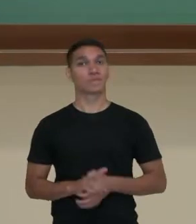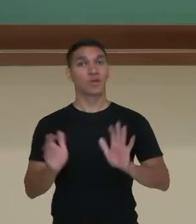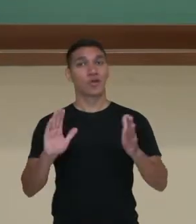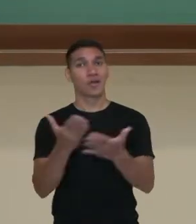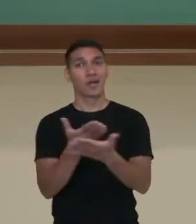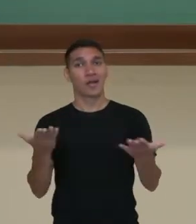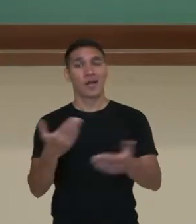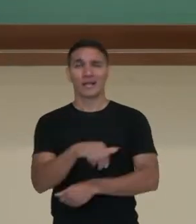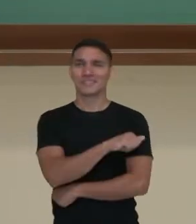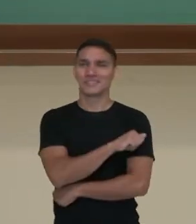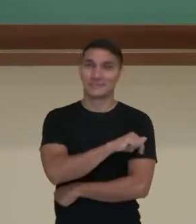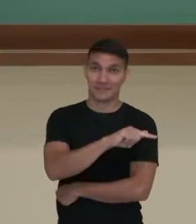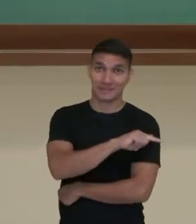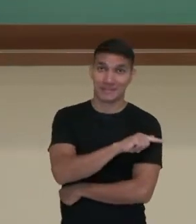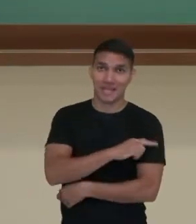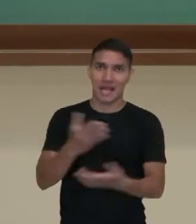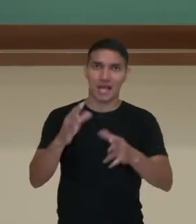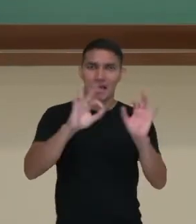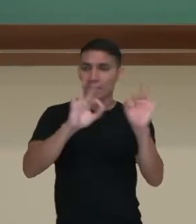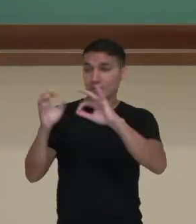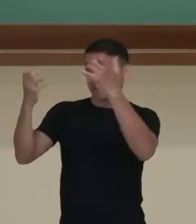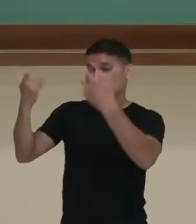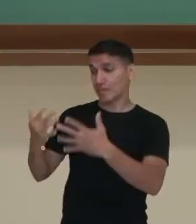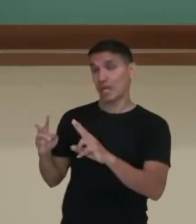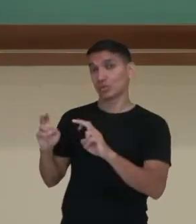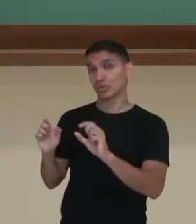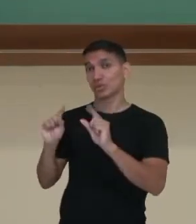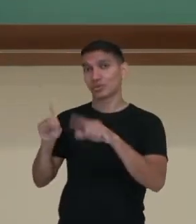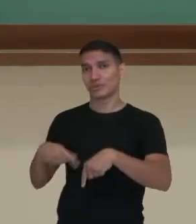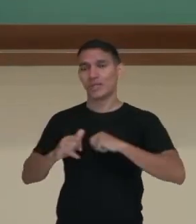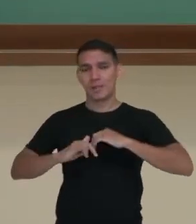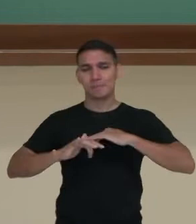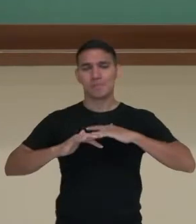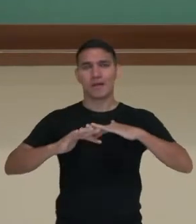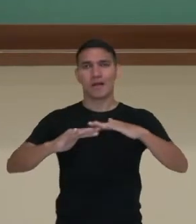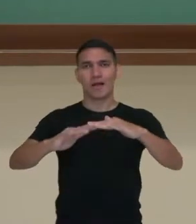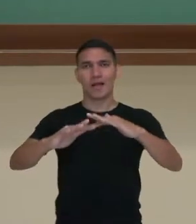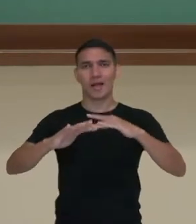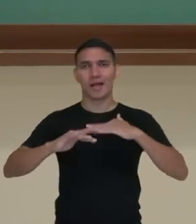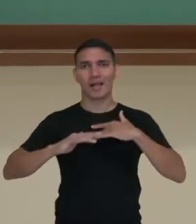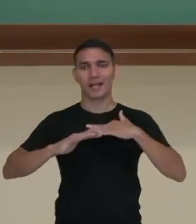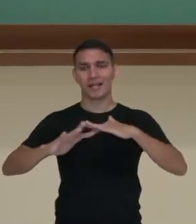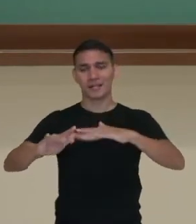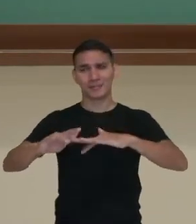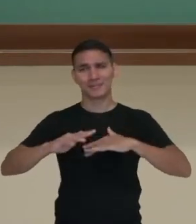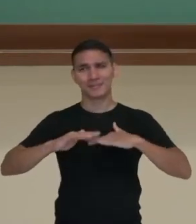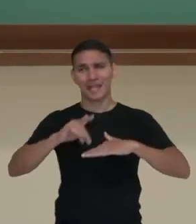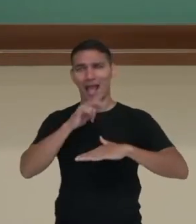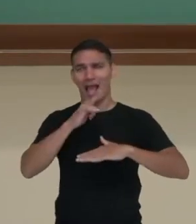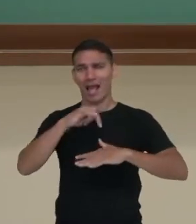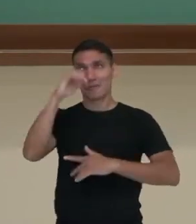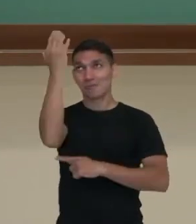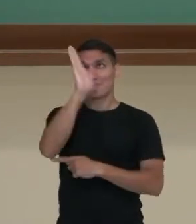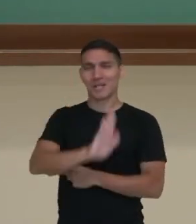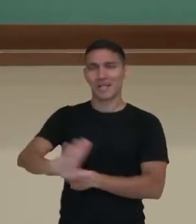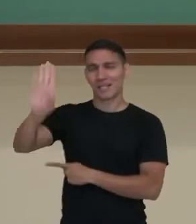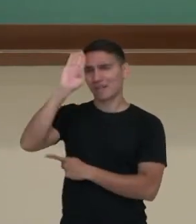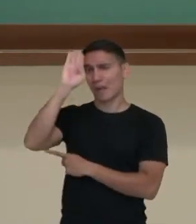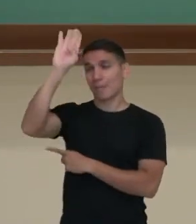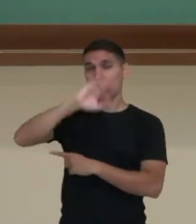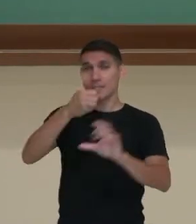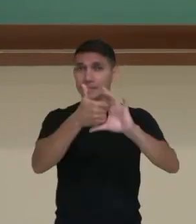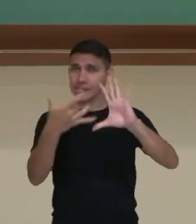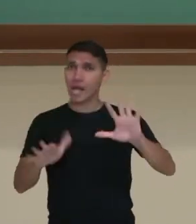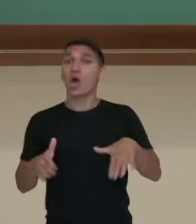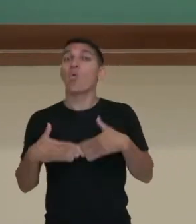Olá, estudantes do 7º ano. Neste vídeo vamos falar sobre as bacias hidrográficas no Brasil, suas principais características e